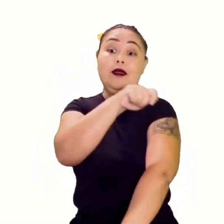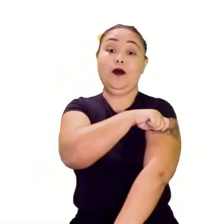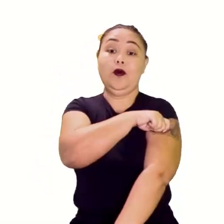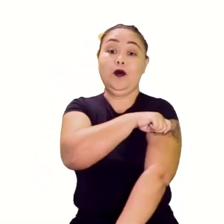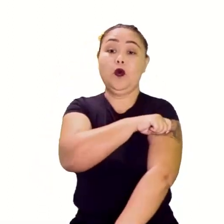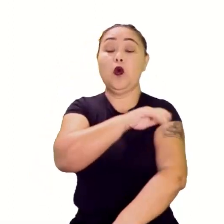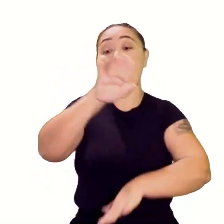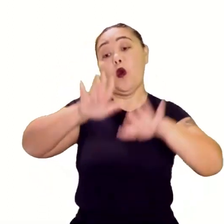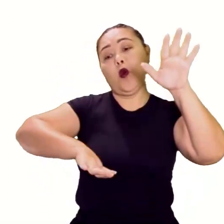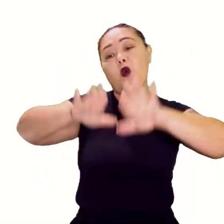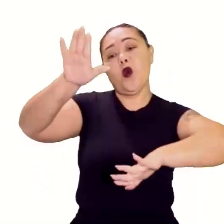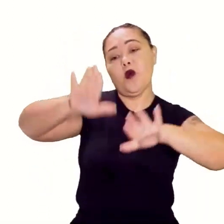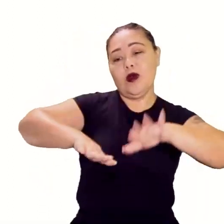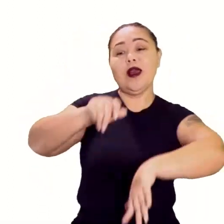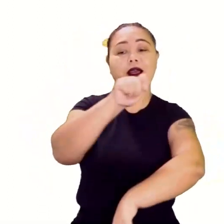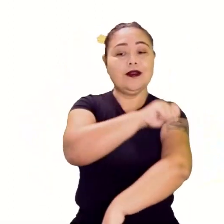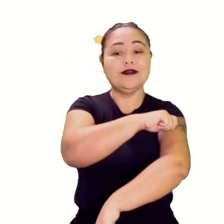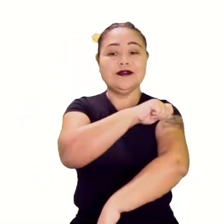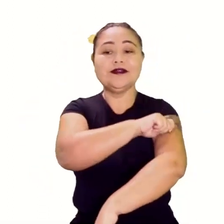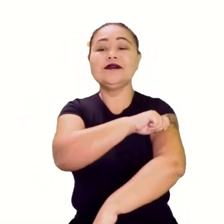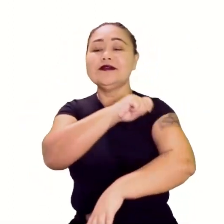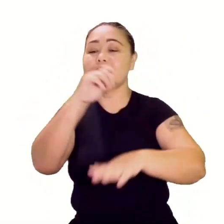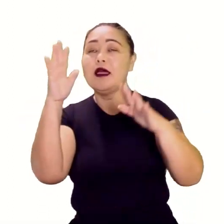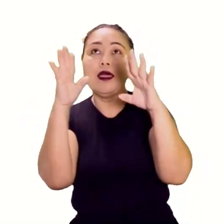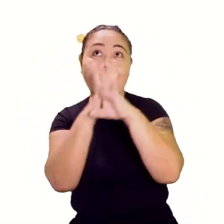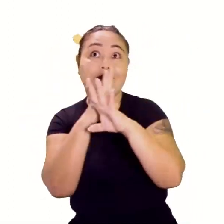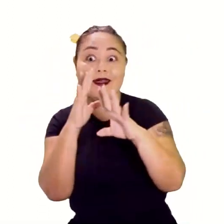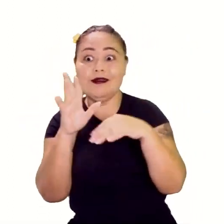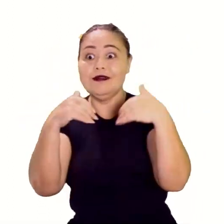aluno? Ou alguns alunos são distraídos?